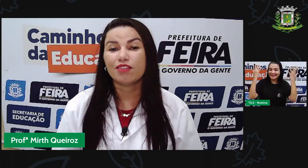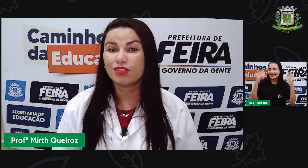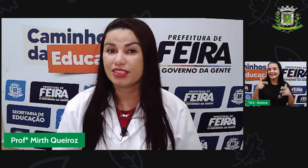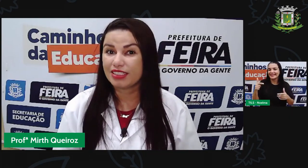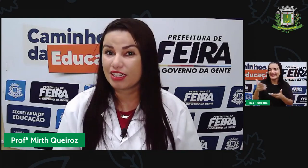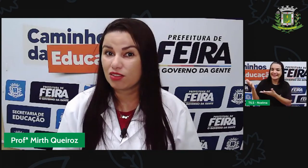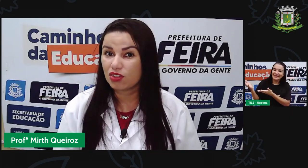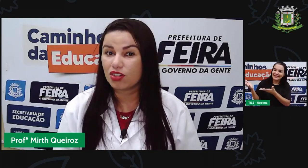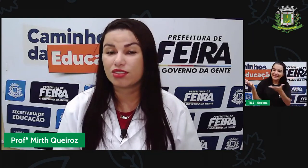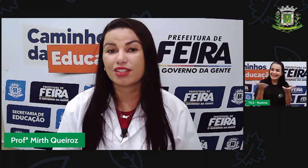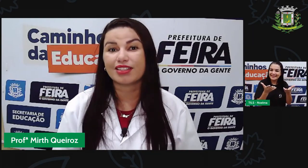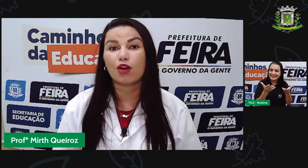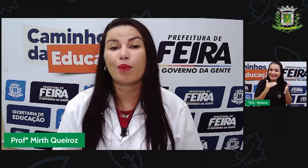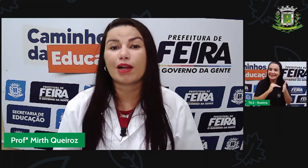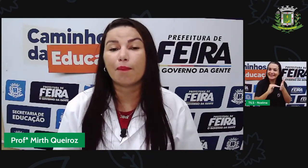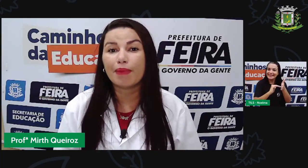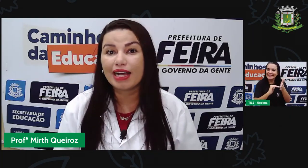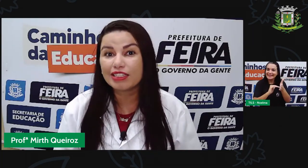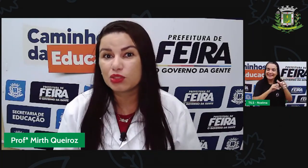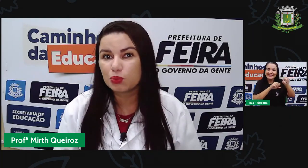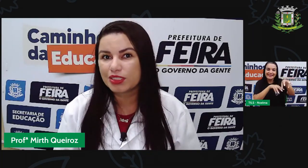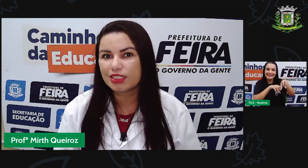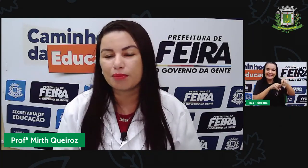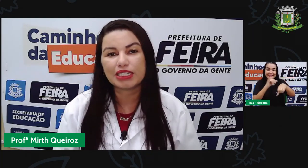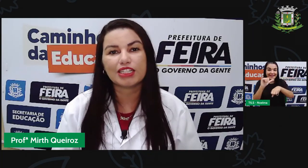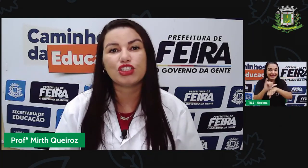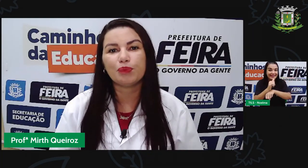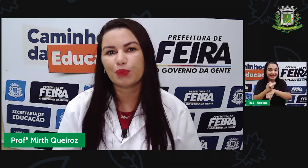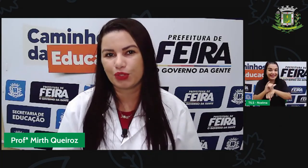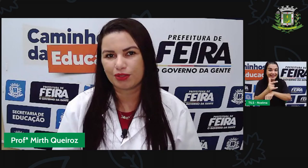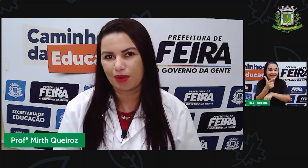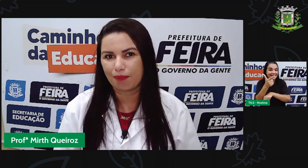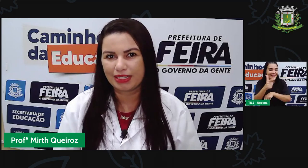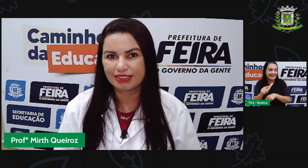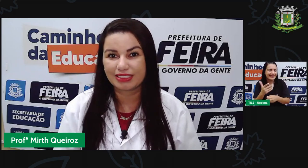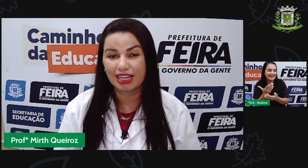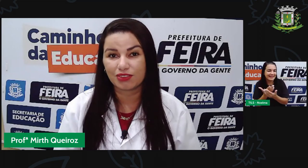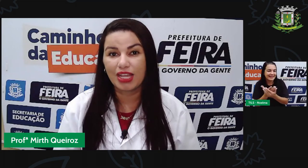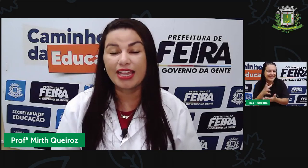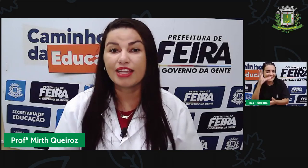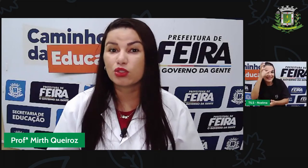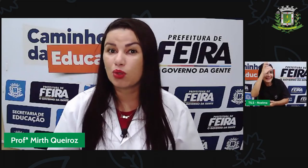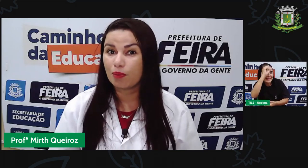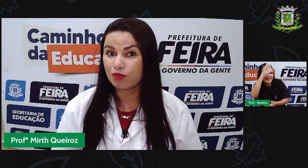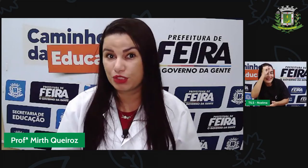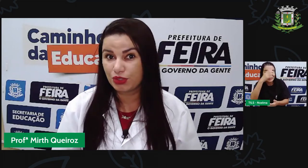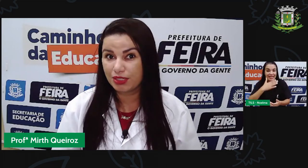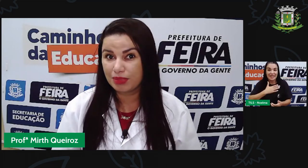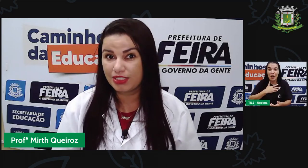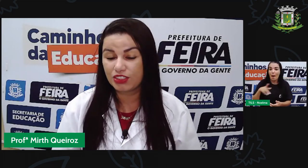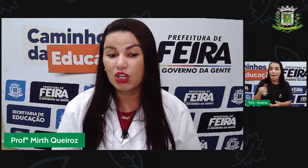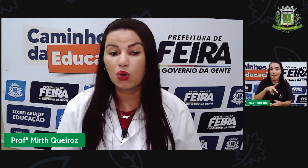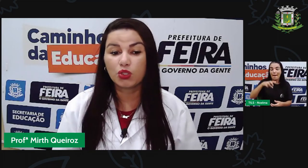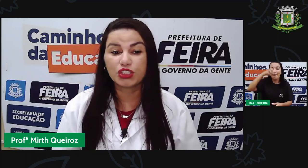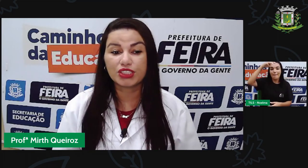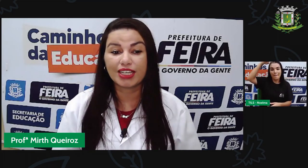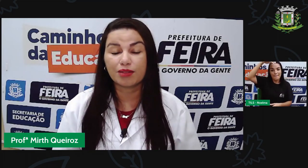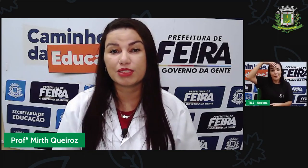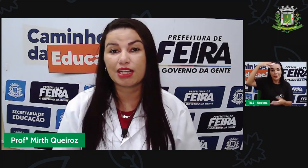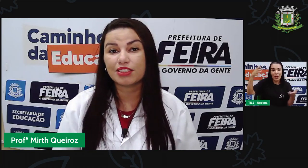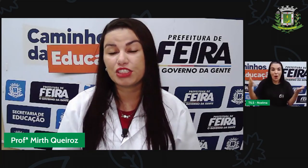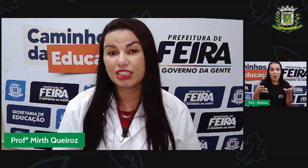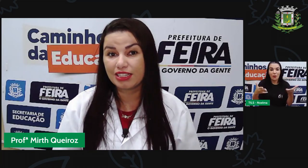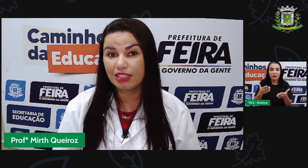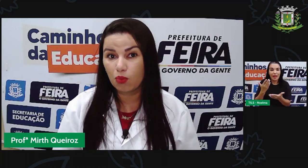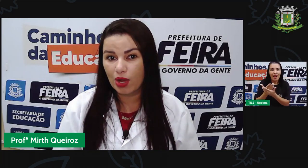recebe vocês aqui no nosso canal para mais uma semana de muito aprendizado. Eu sou a professora Mirth, hoje nós